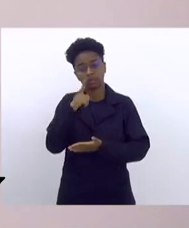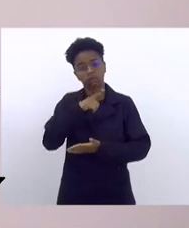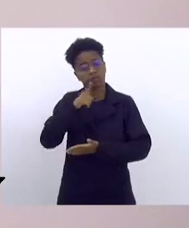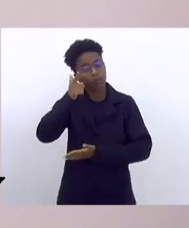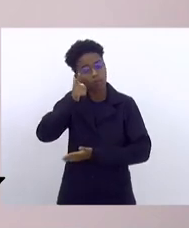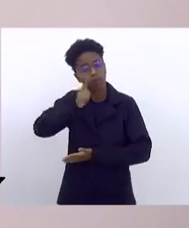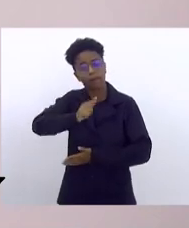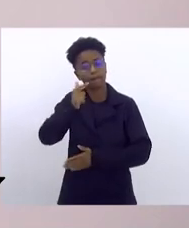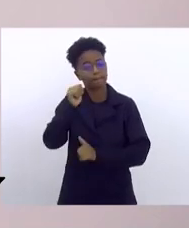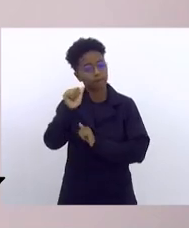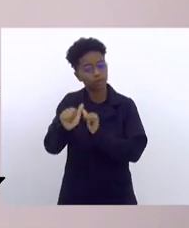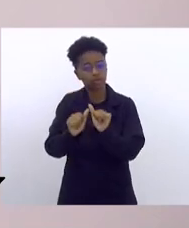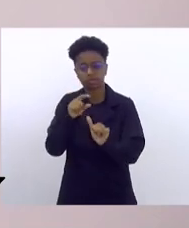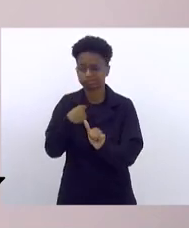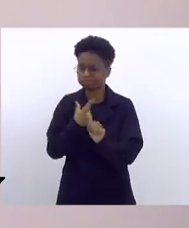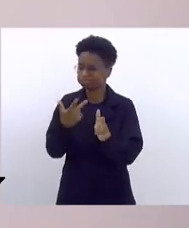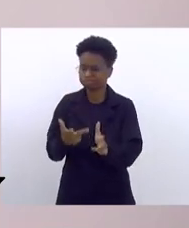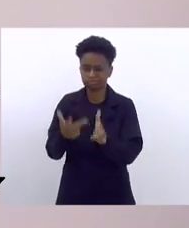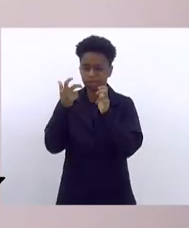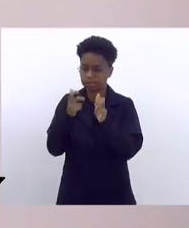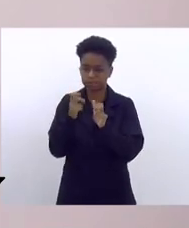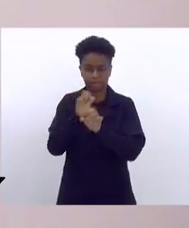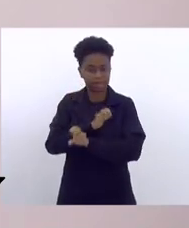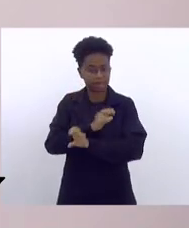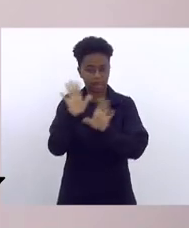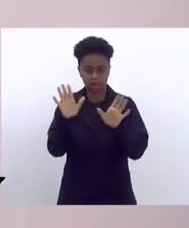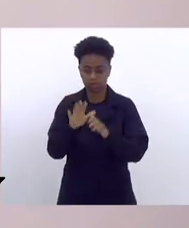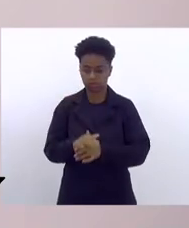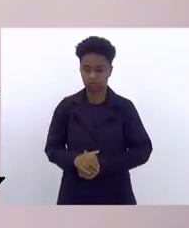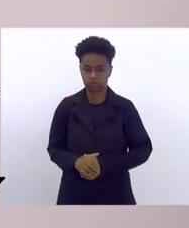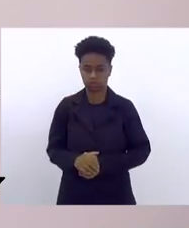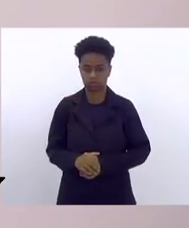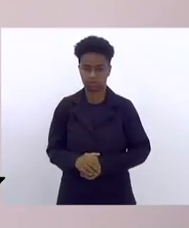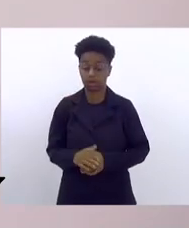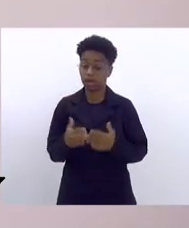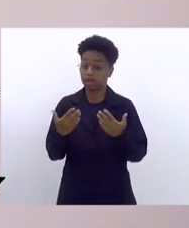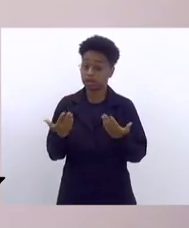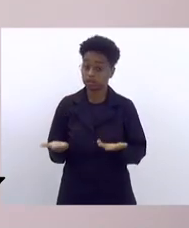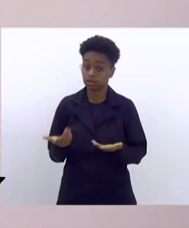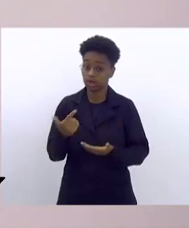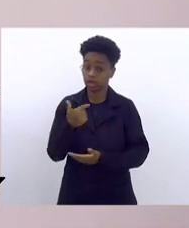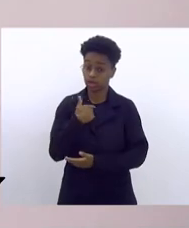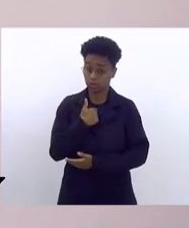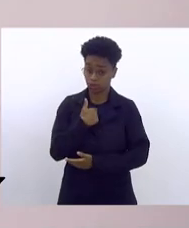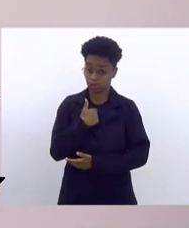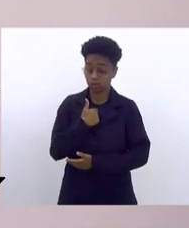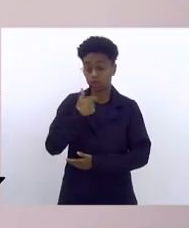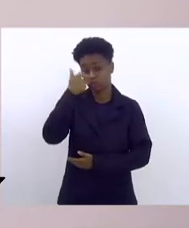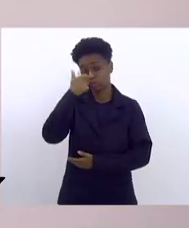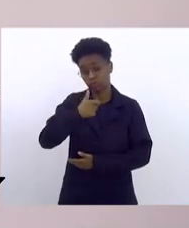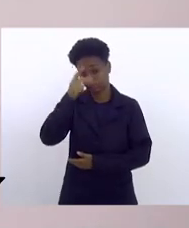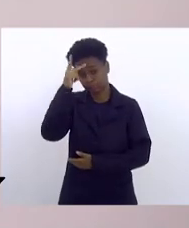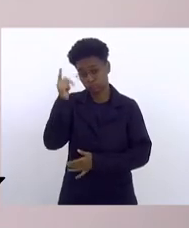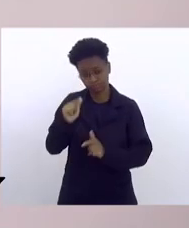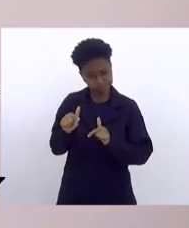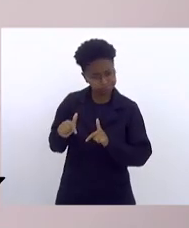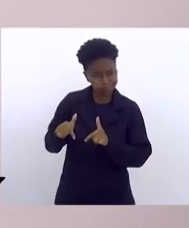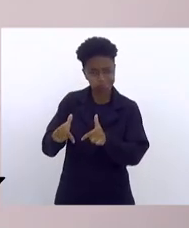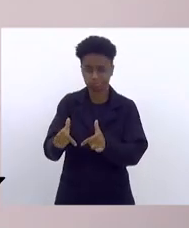a gente percebe isso claramente então eu sou uma pessoa do fazer